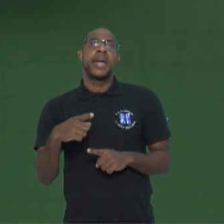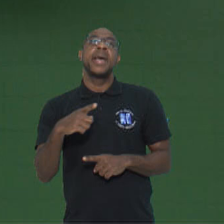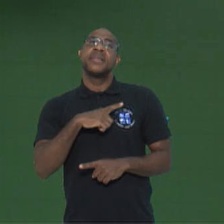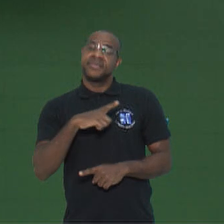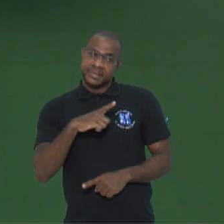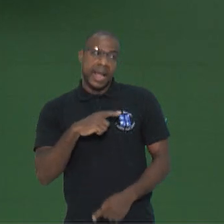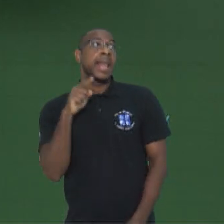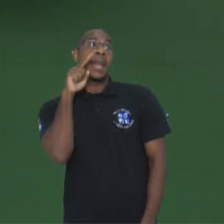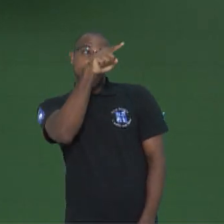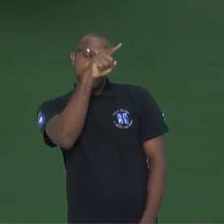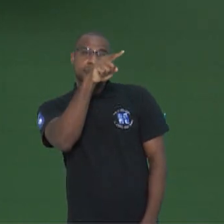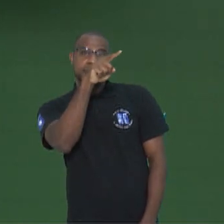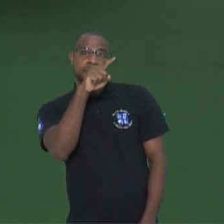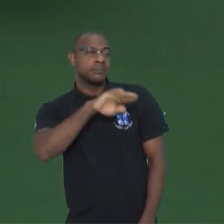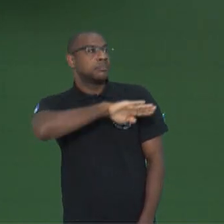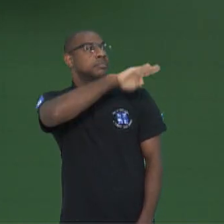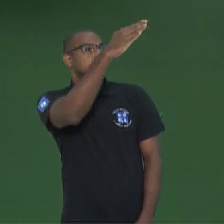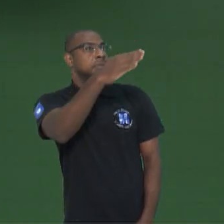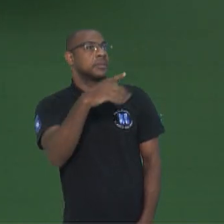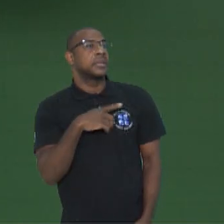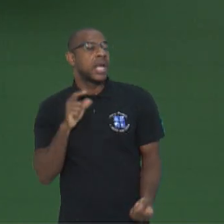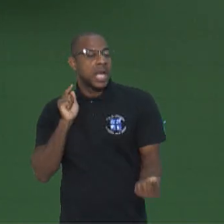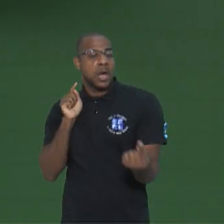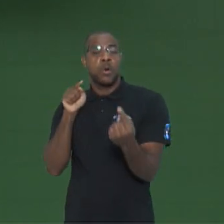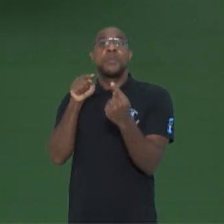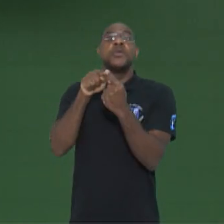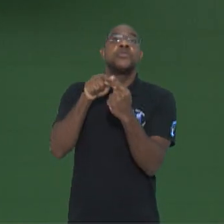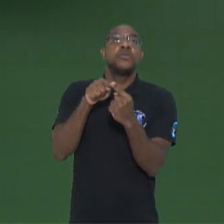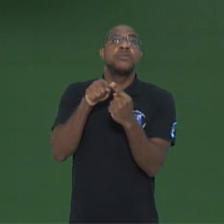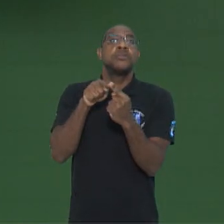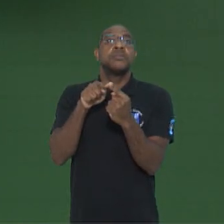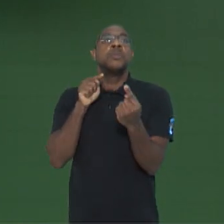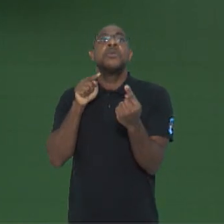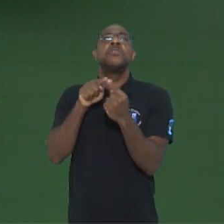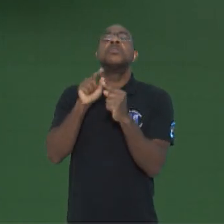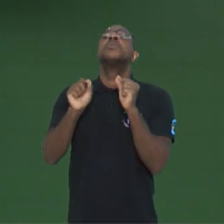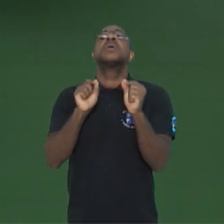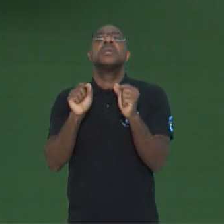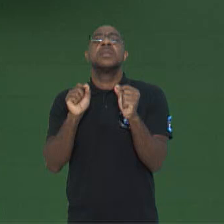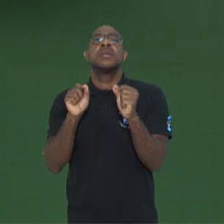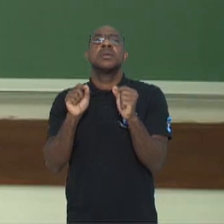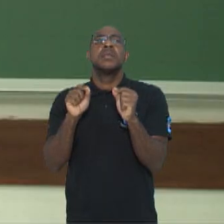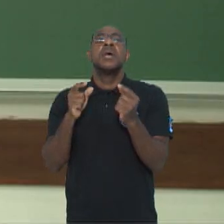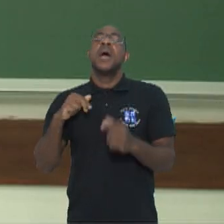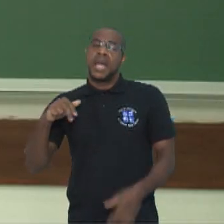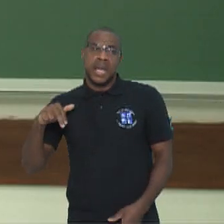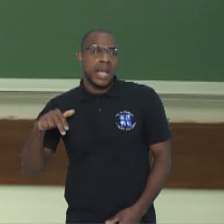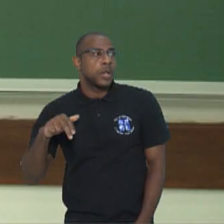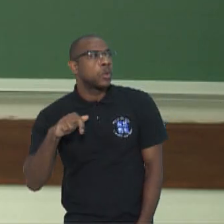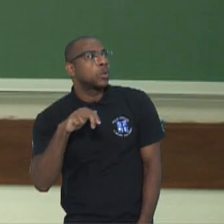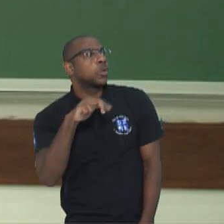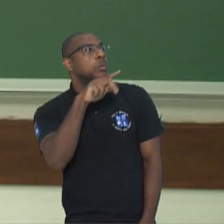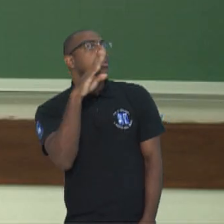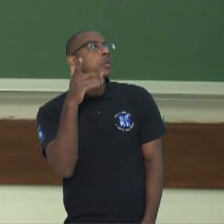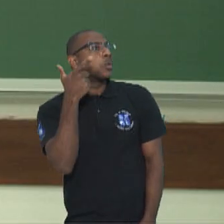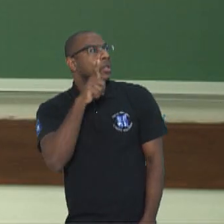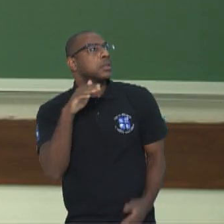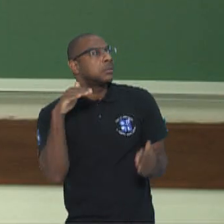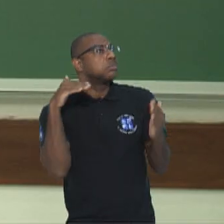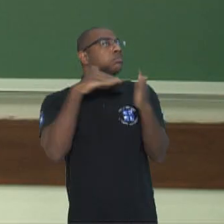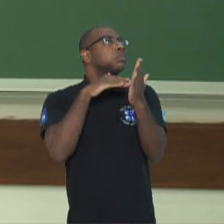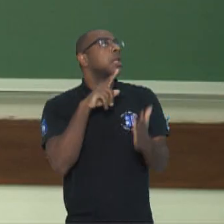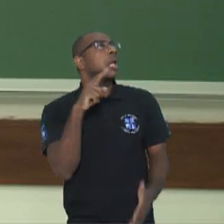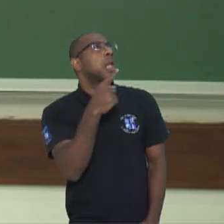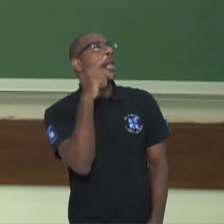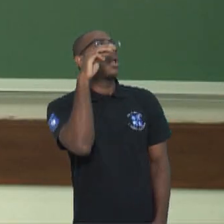um objetivo, e por que a gente quer atingir? Por que aquele objetivo está lá e a gente pode alcançá-lo? Bem, espero que vocês tenham gostado dessa aula. A gente termina ela por